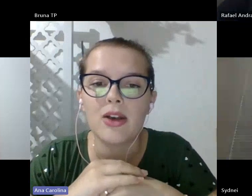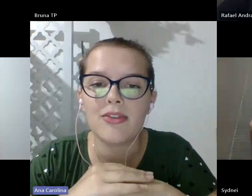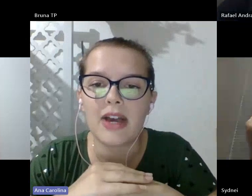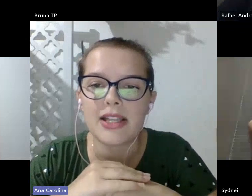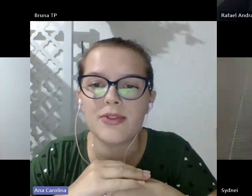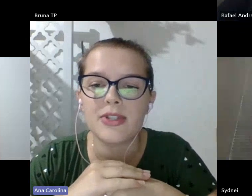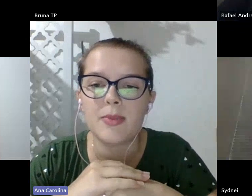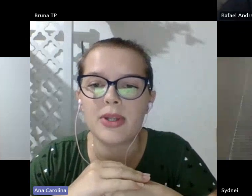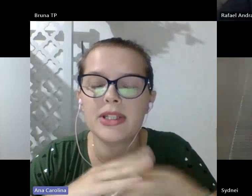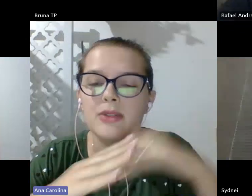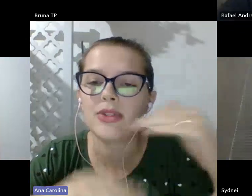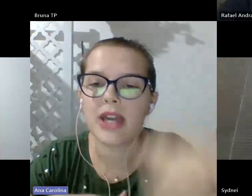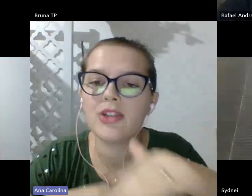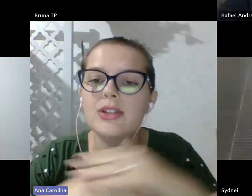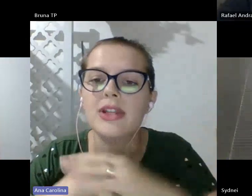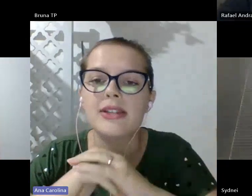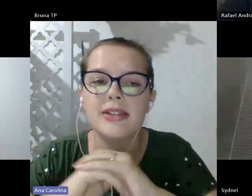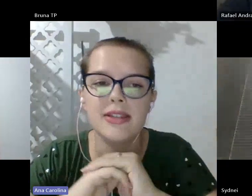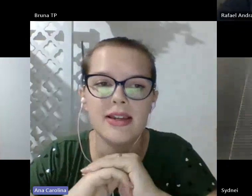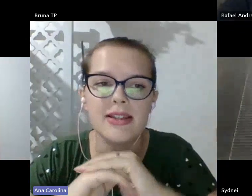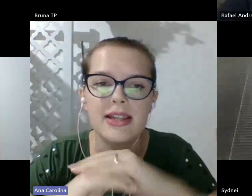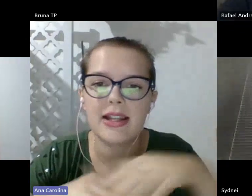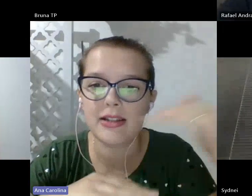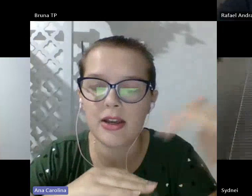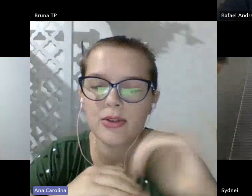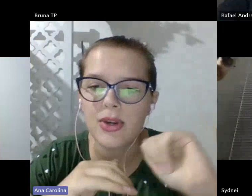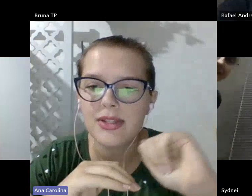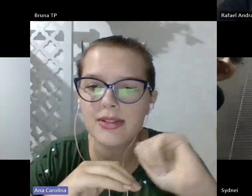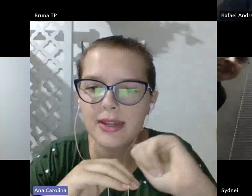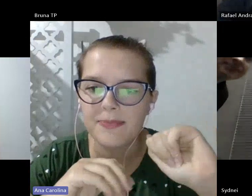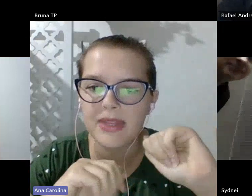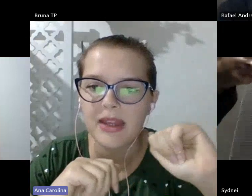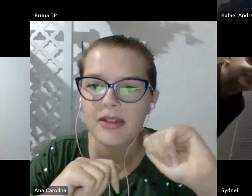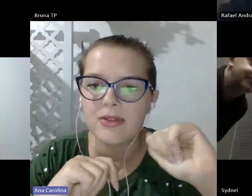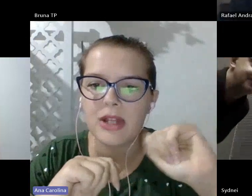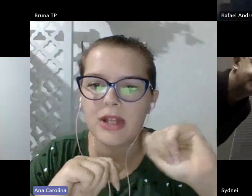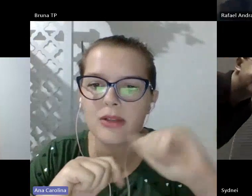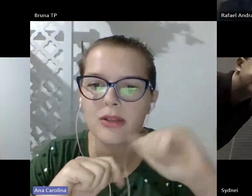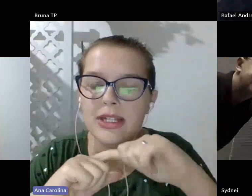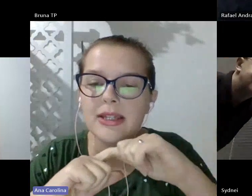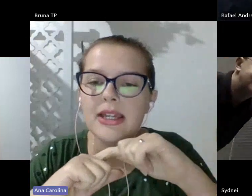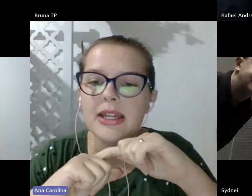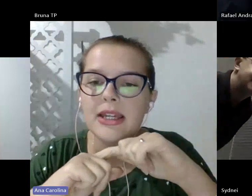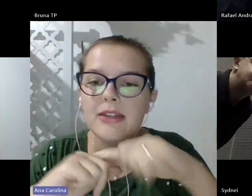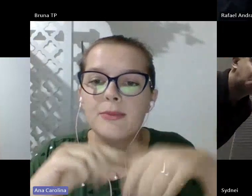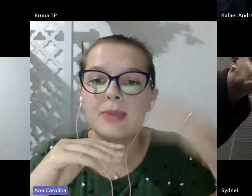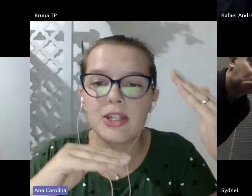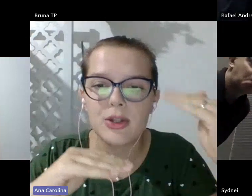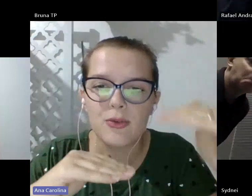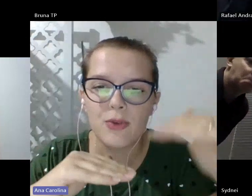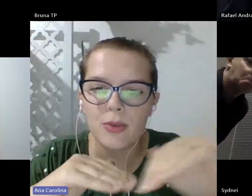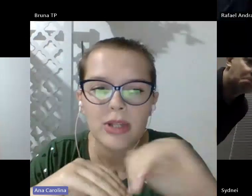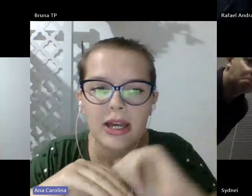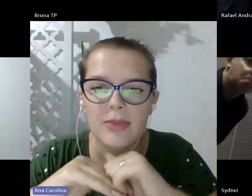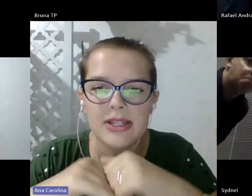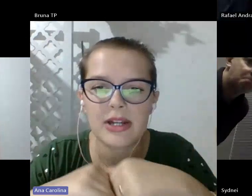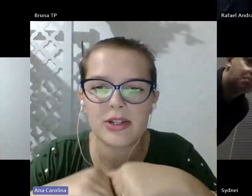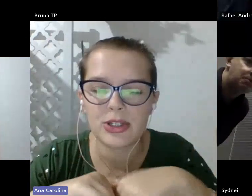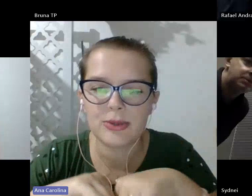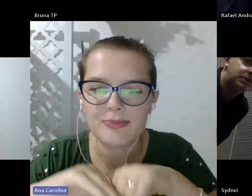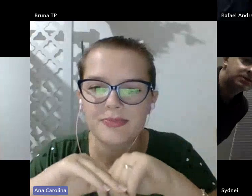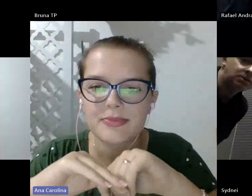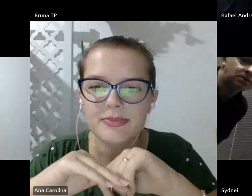cada nova fase, você pode entrar no site, na sala ali de reuniões, né? Os alunos ali, e preencher o formulário